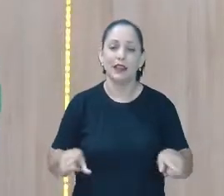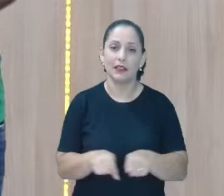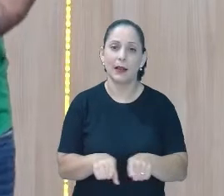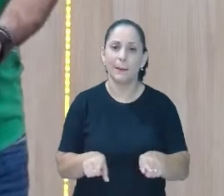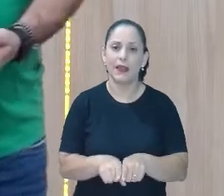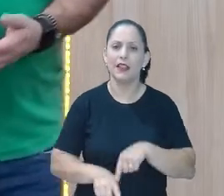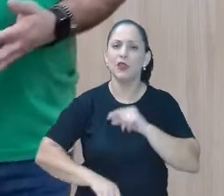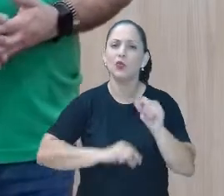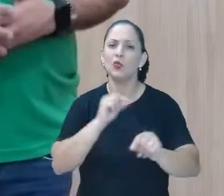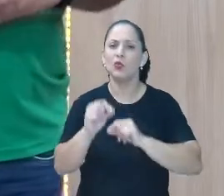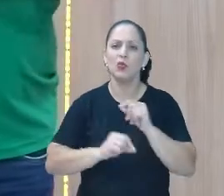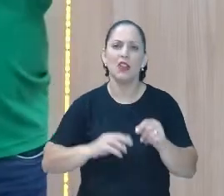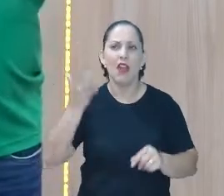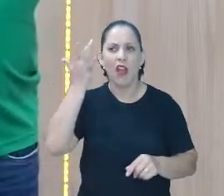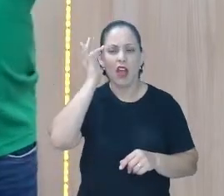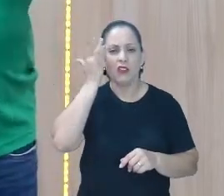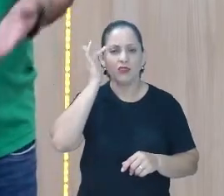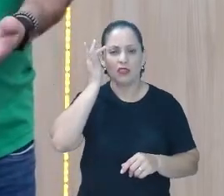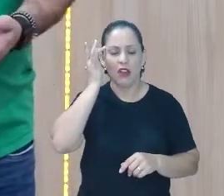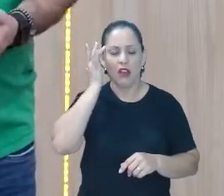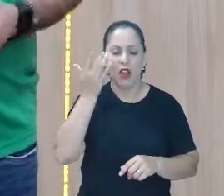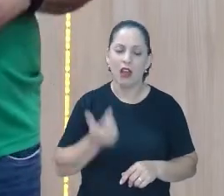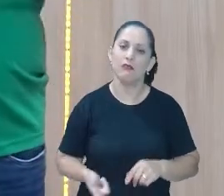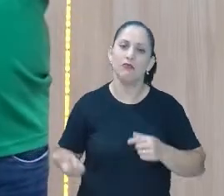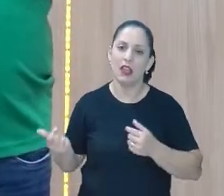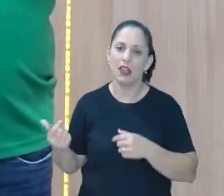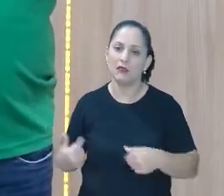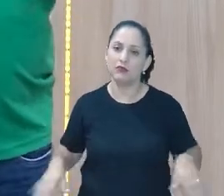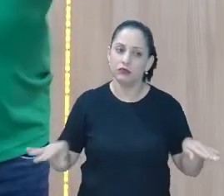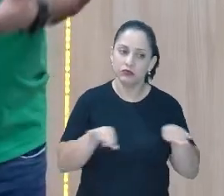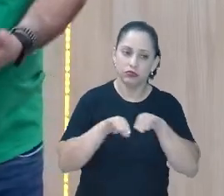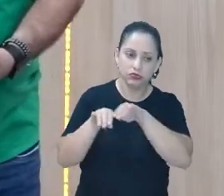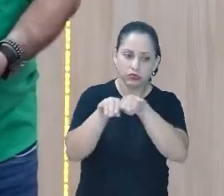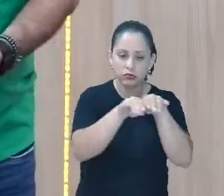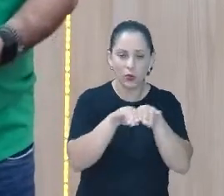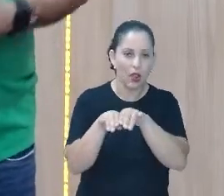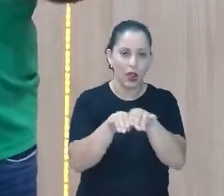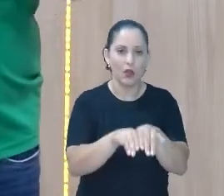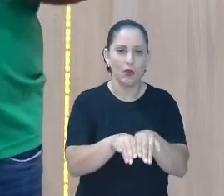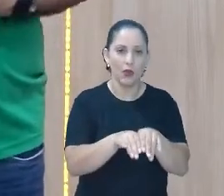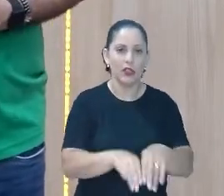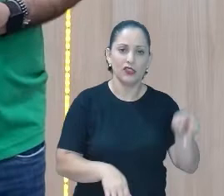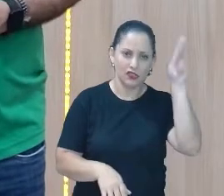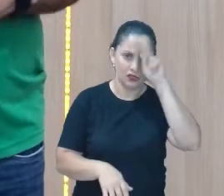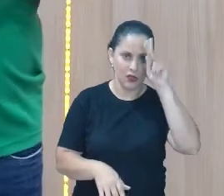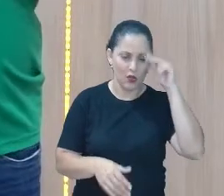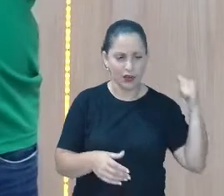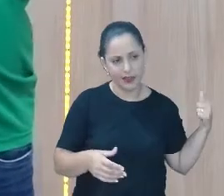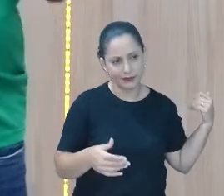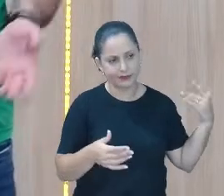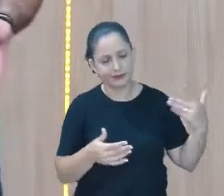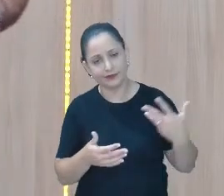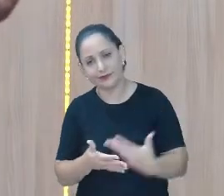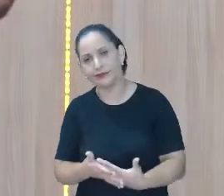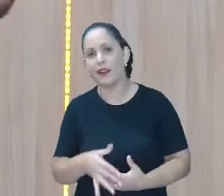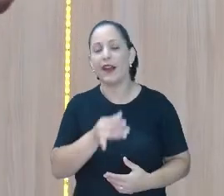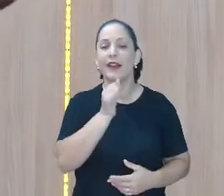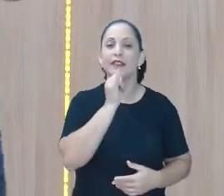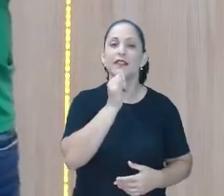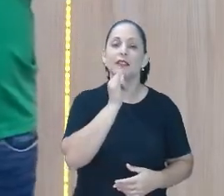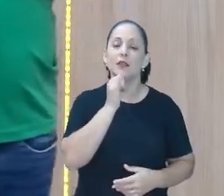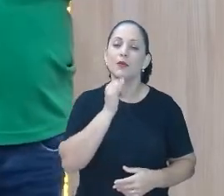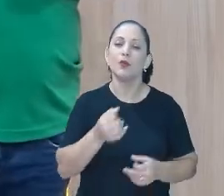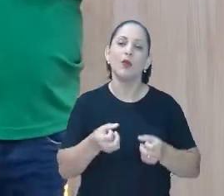são consenso entre os historiadores, né, e pela historiografia oficial. Então, coisas do tipo,